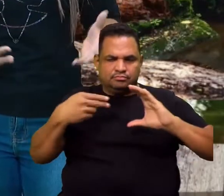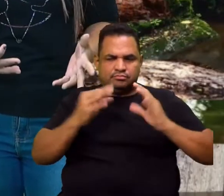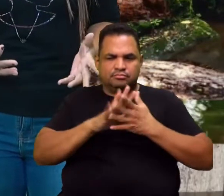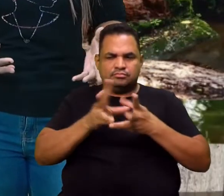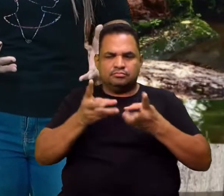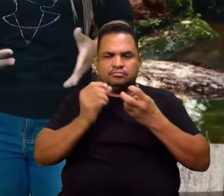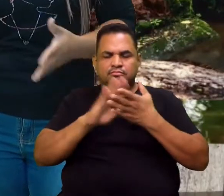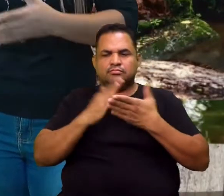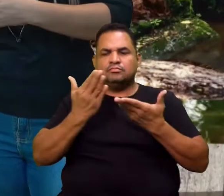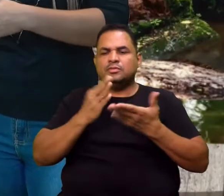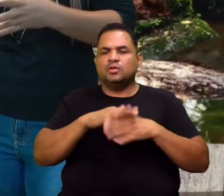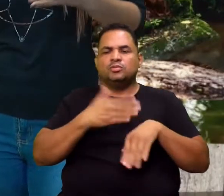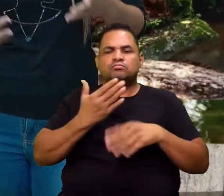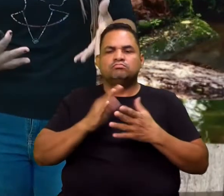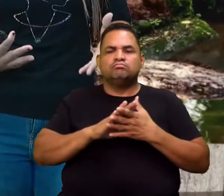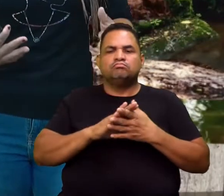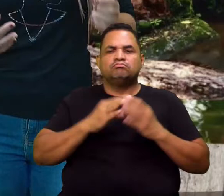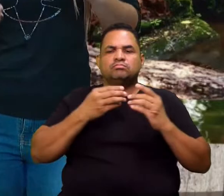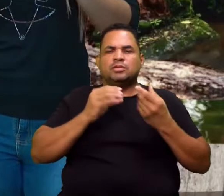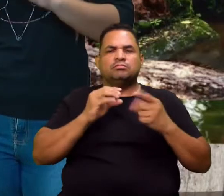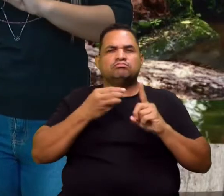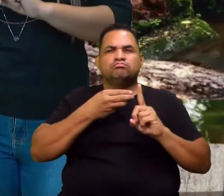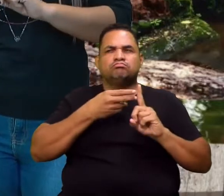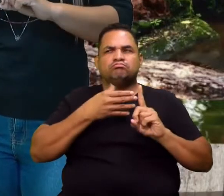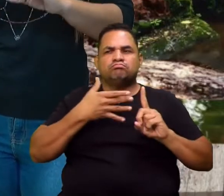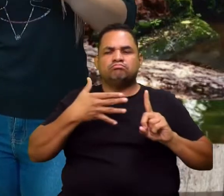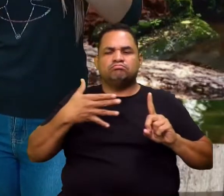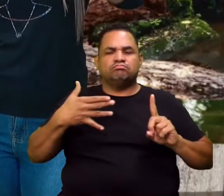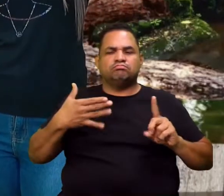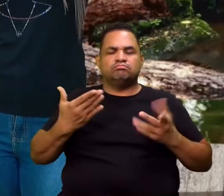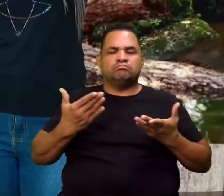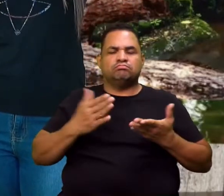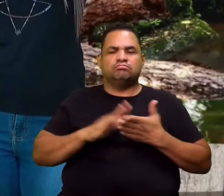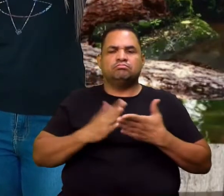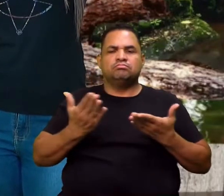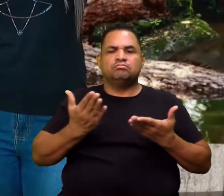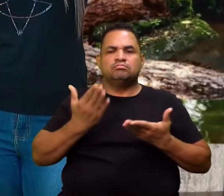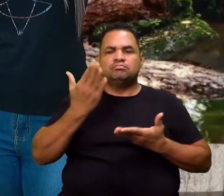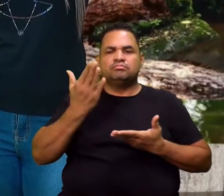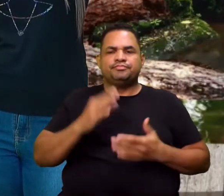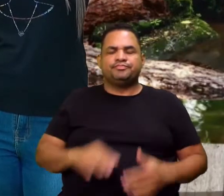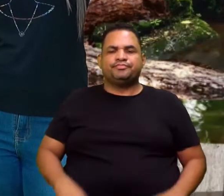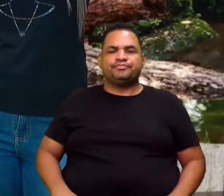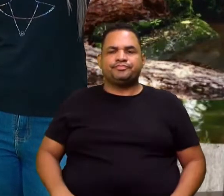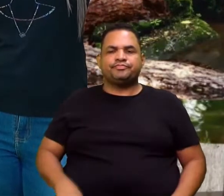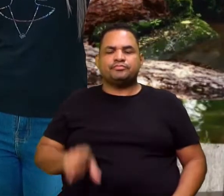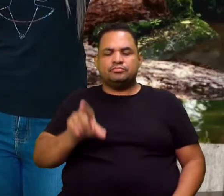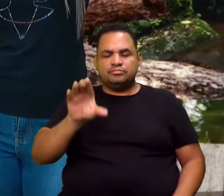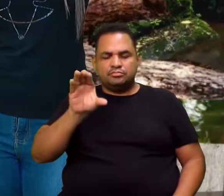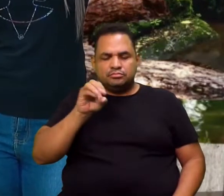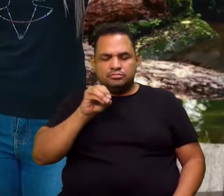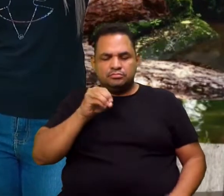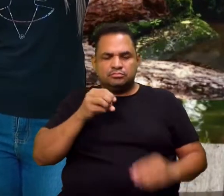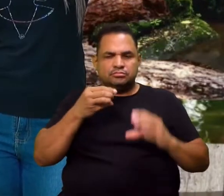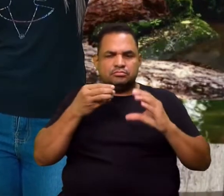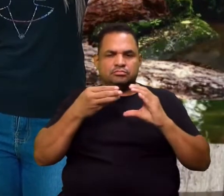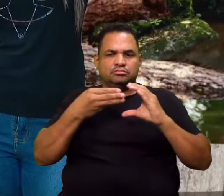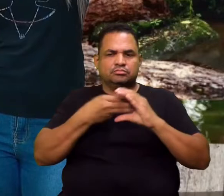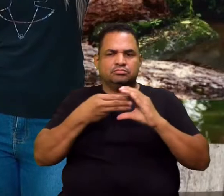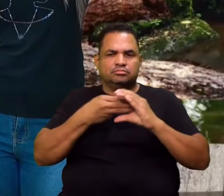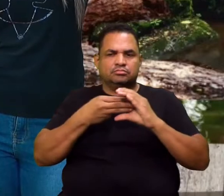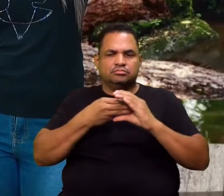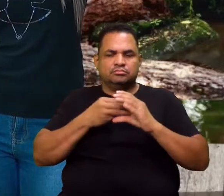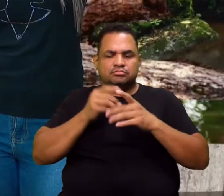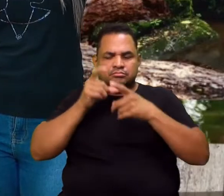alguma anomalia ou prever alguma anomalia. E aí, nesse sistema, a gente pega uma célula, tira uma foto,